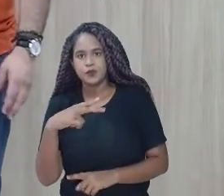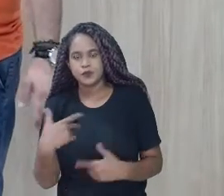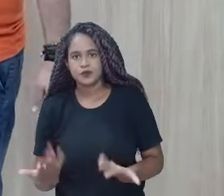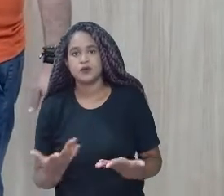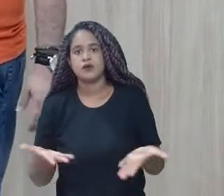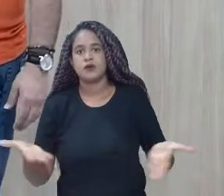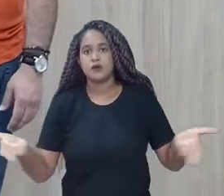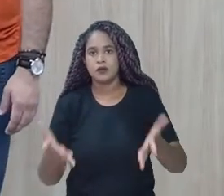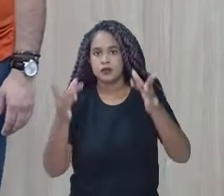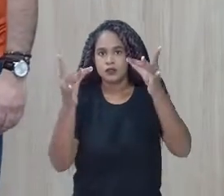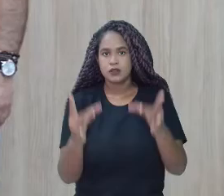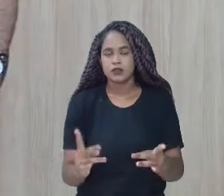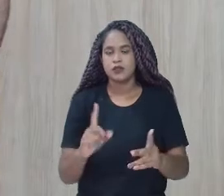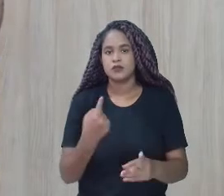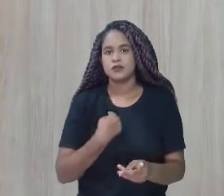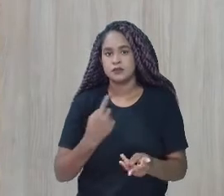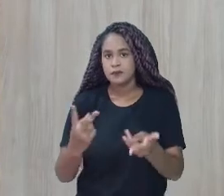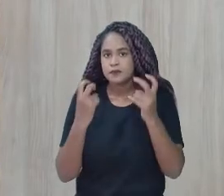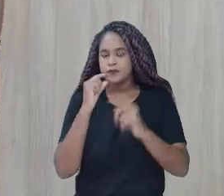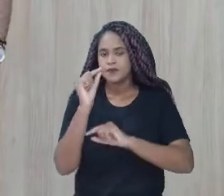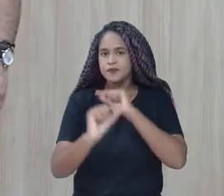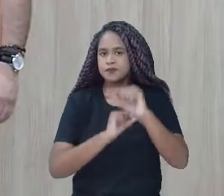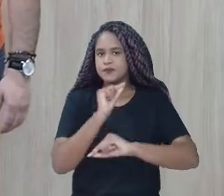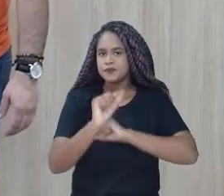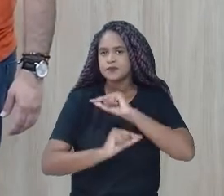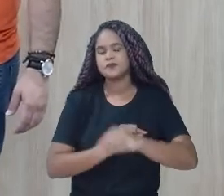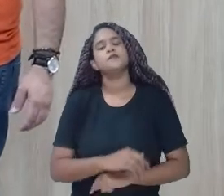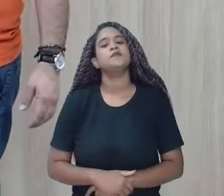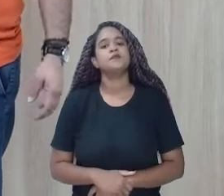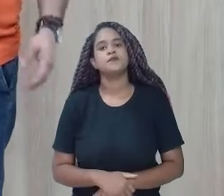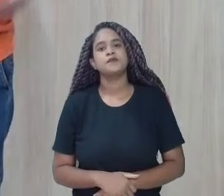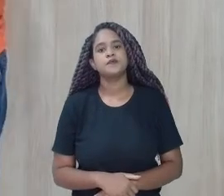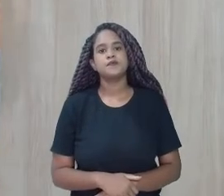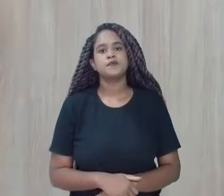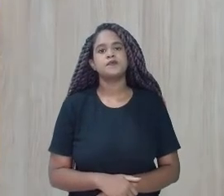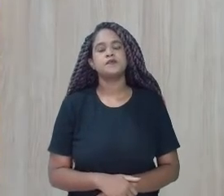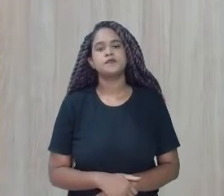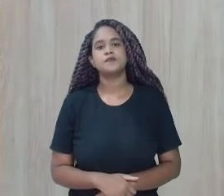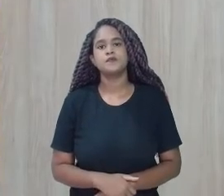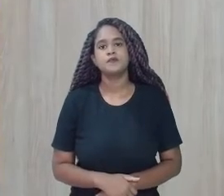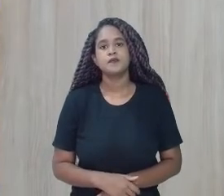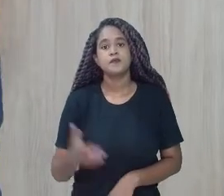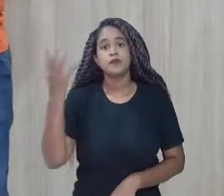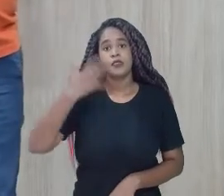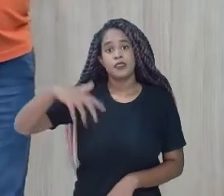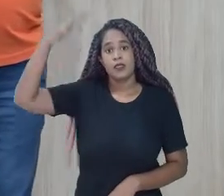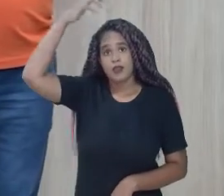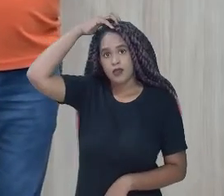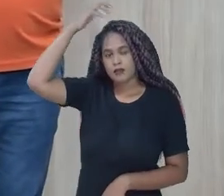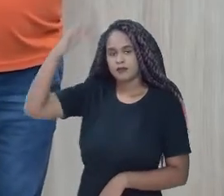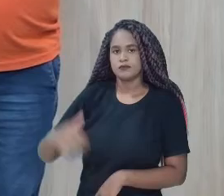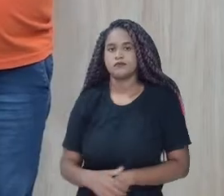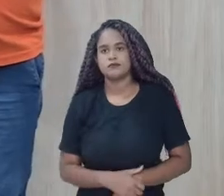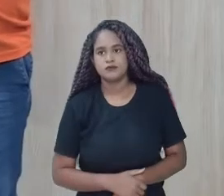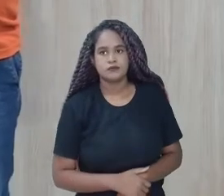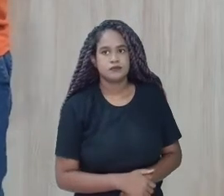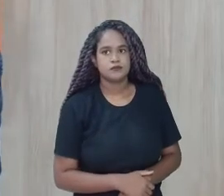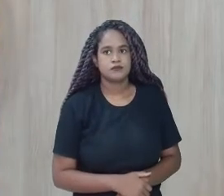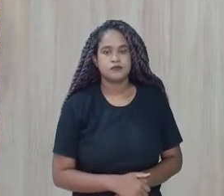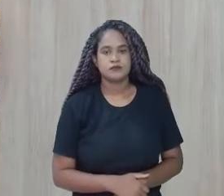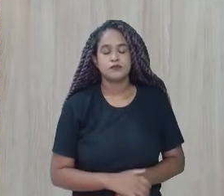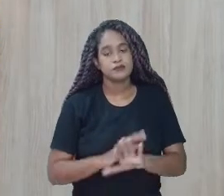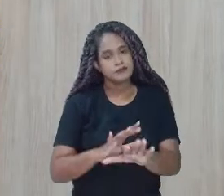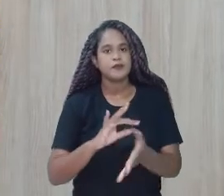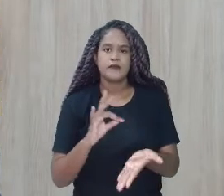gente vai observar que o rei, na verdade,